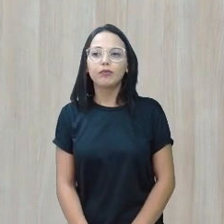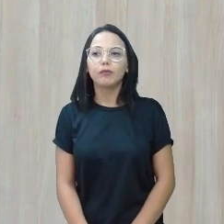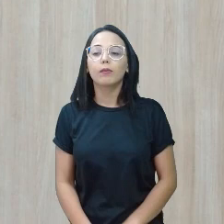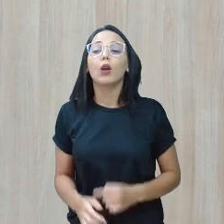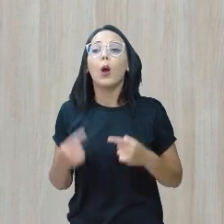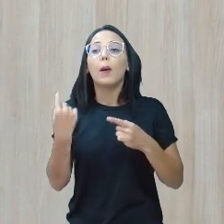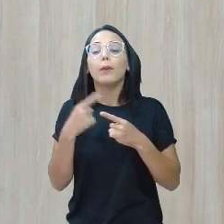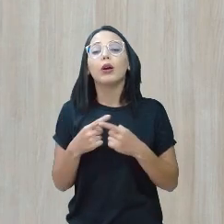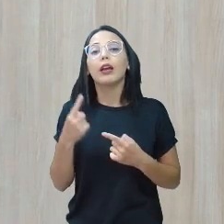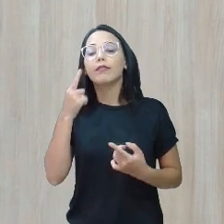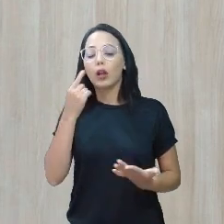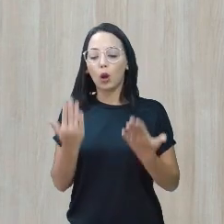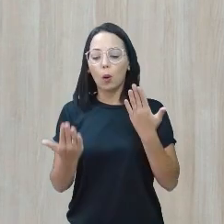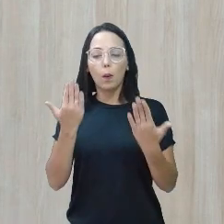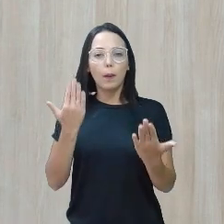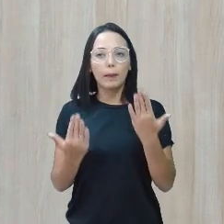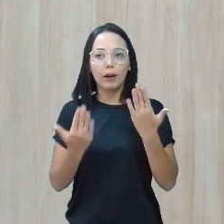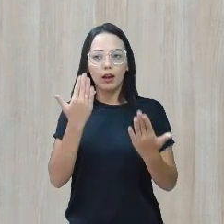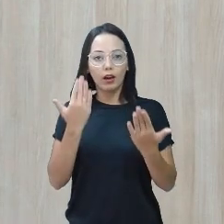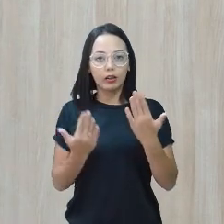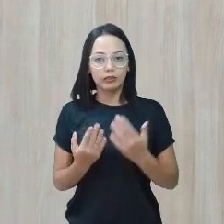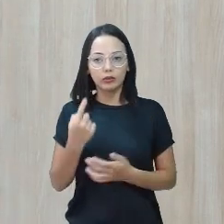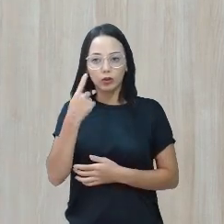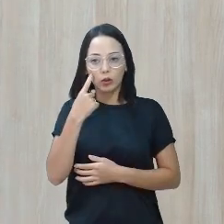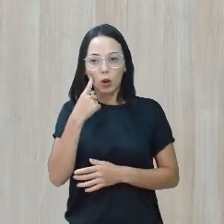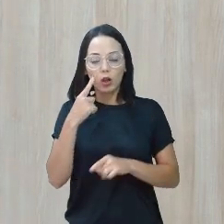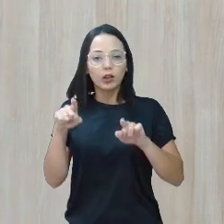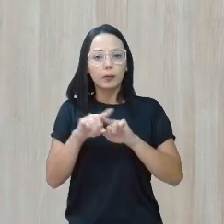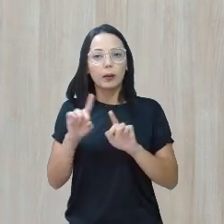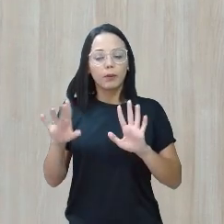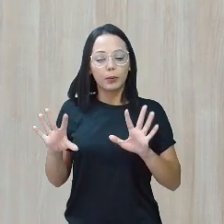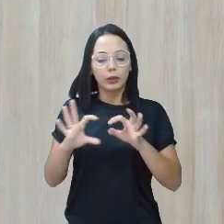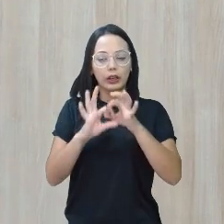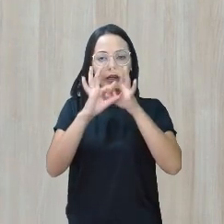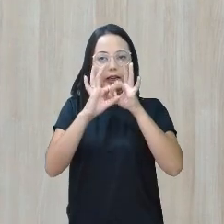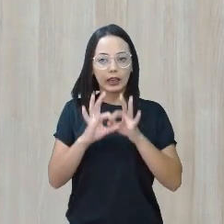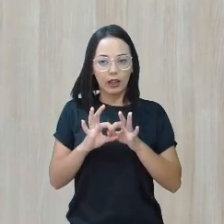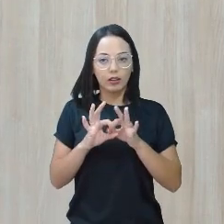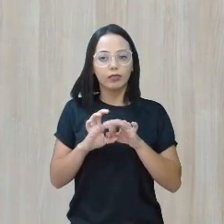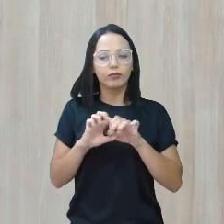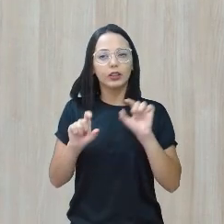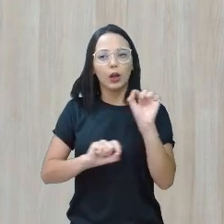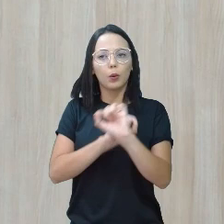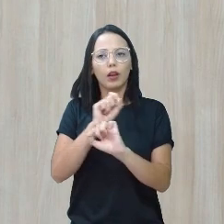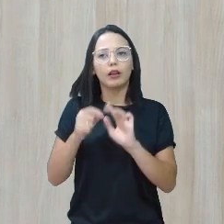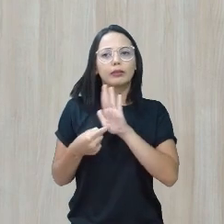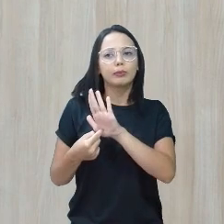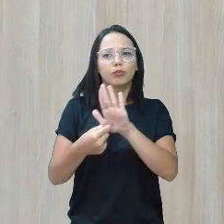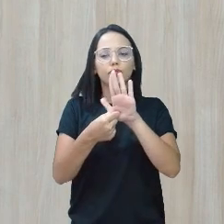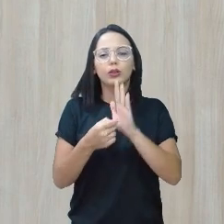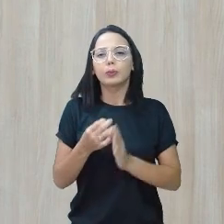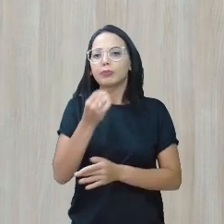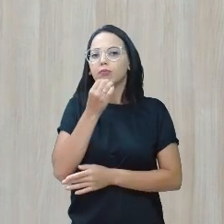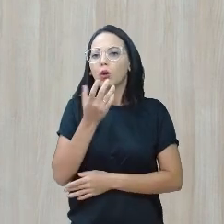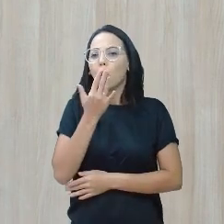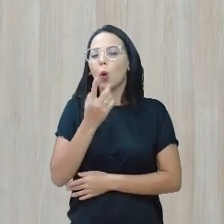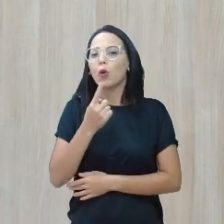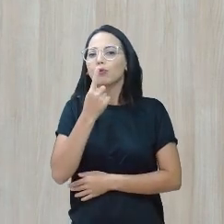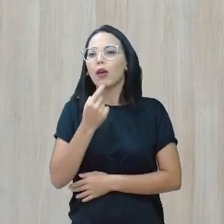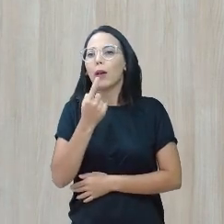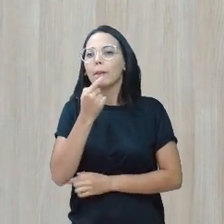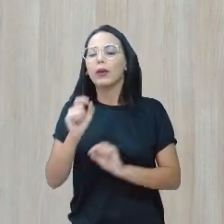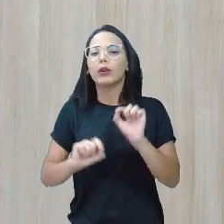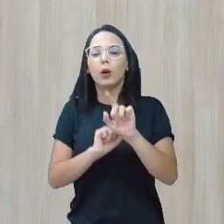ver a associação, ó. Essa parte que está aqui, ela está associada a esse pedacinho, que ele está mostrando aqui em vermelho, seriam